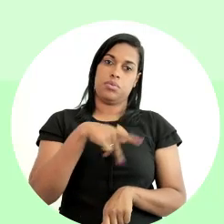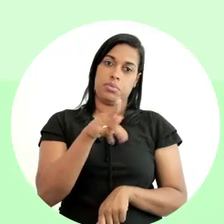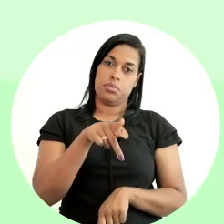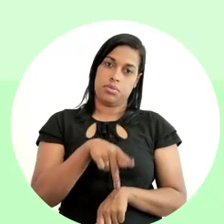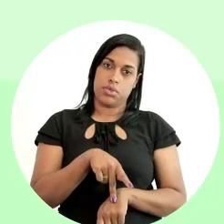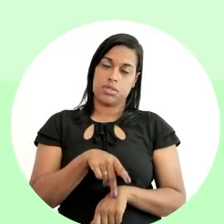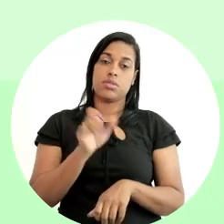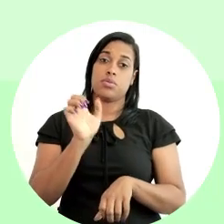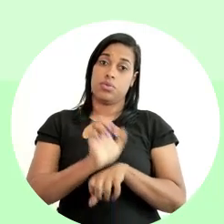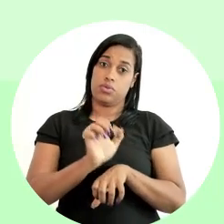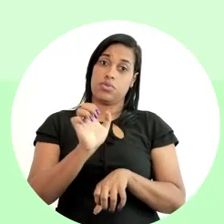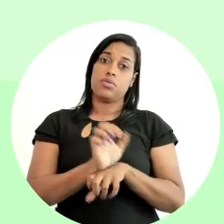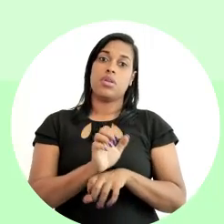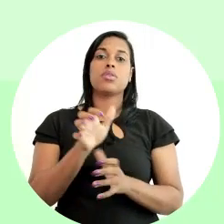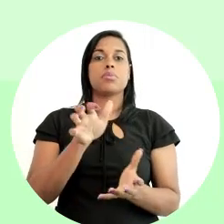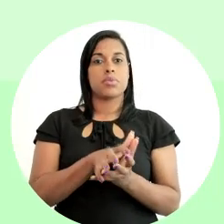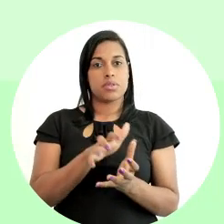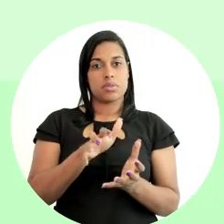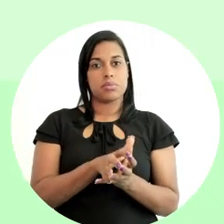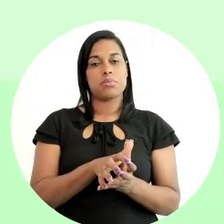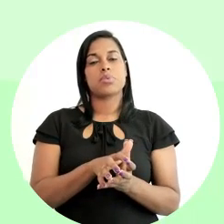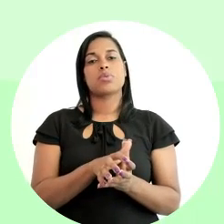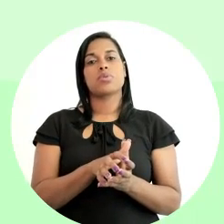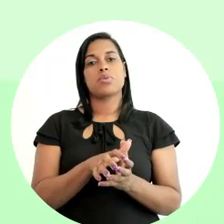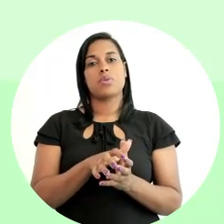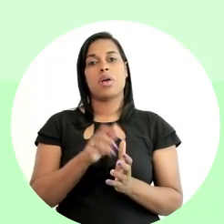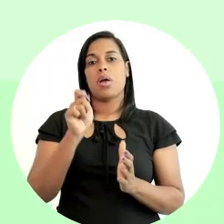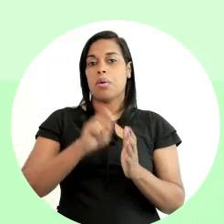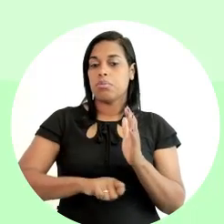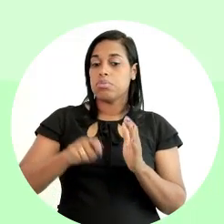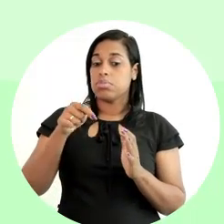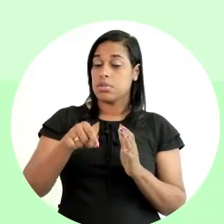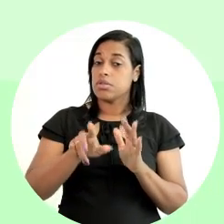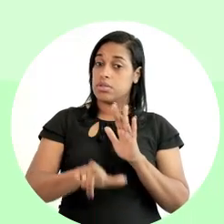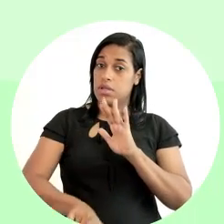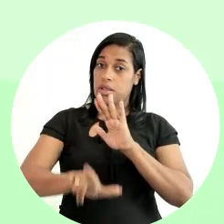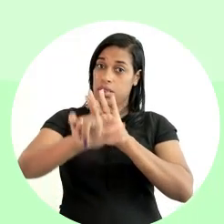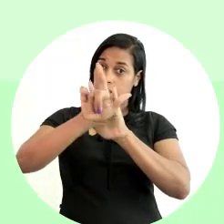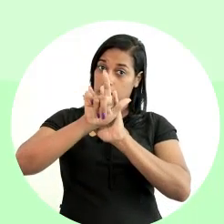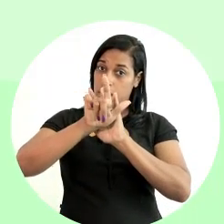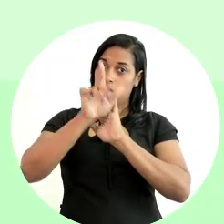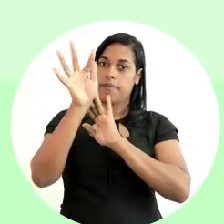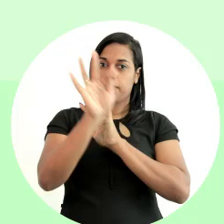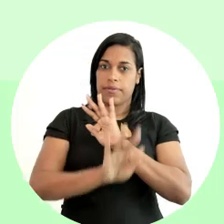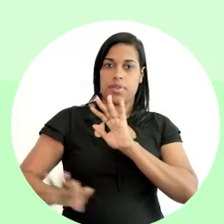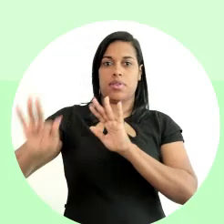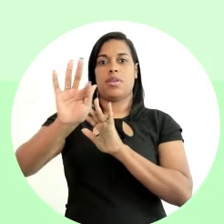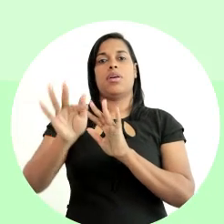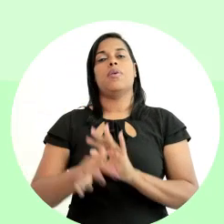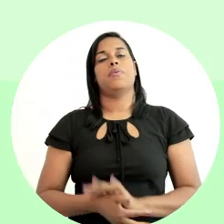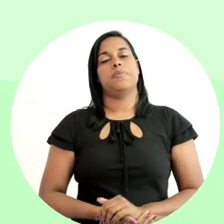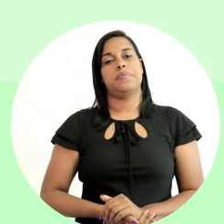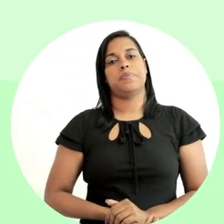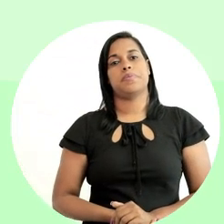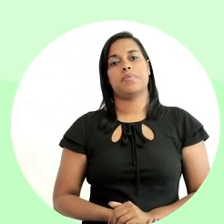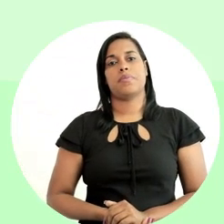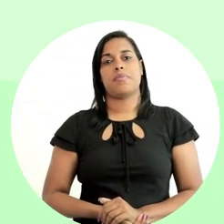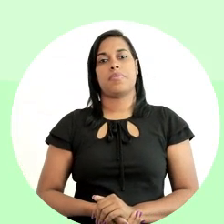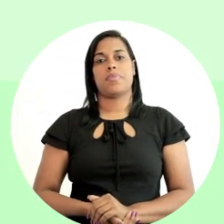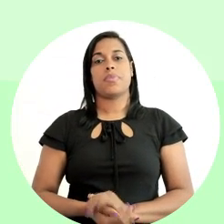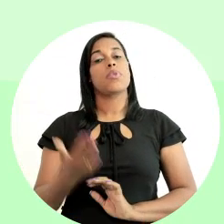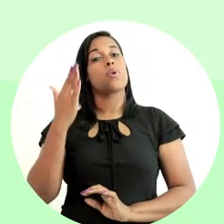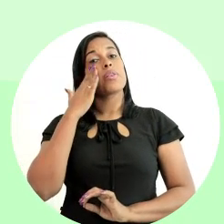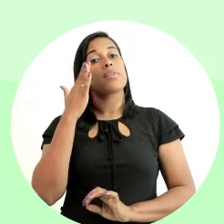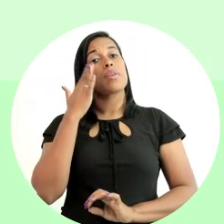país. E o Estado de Pernambuco é regido por essa lei federal. E